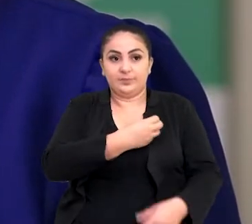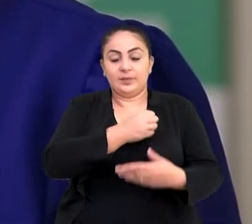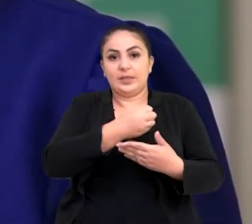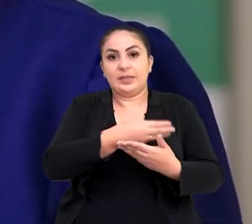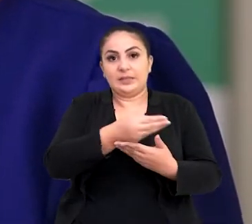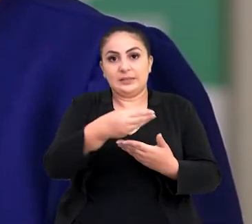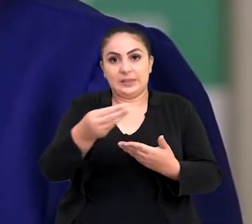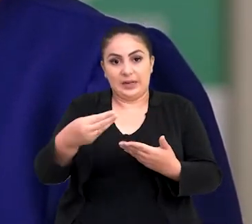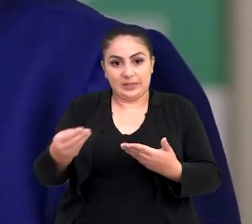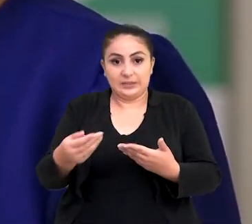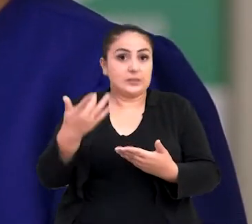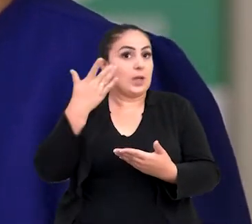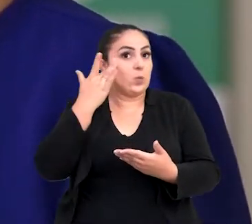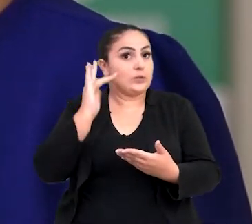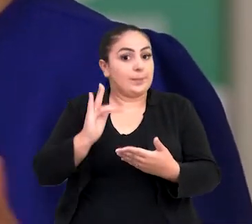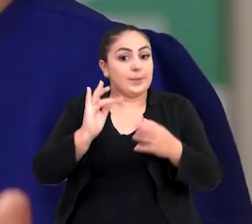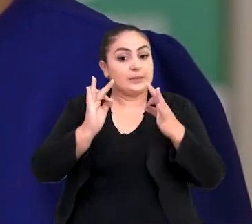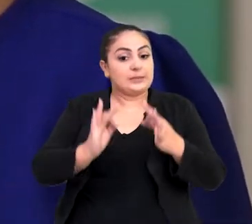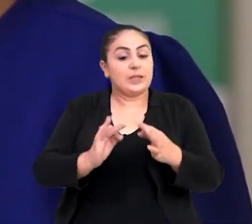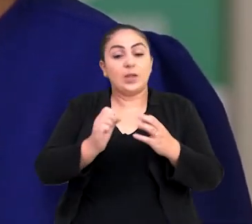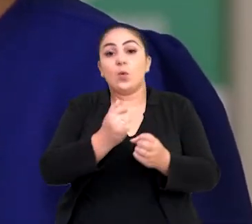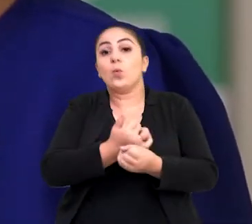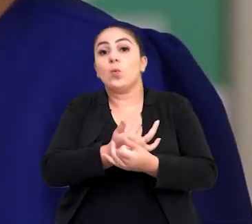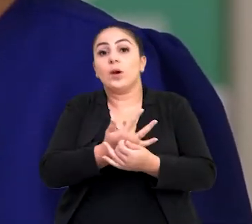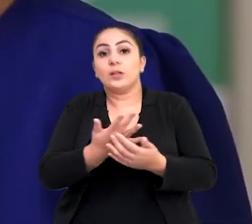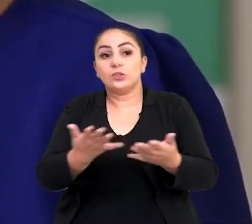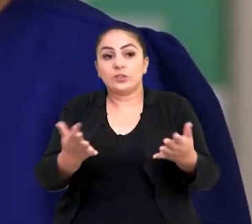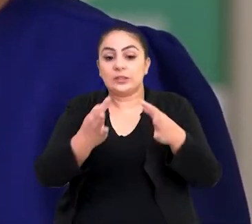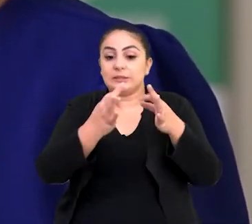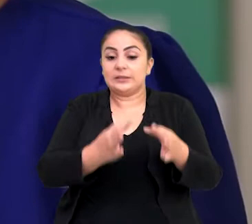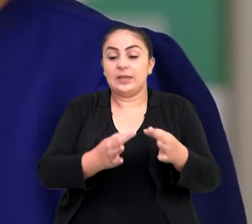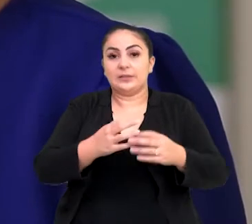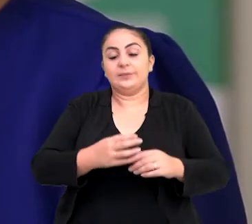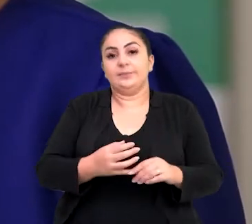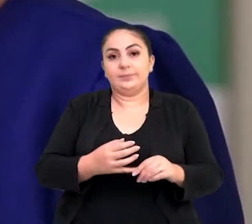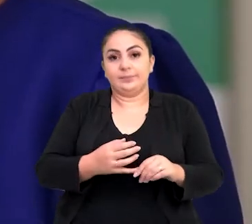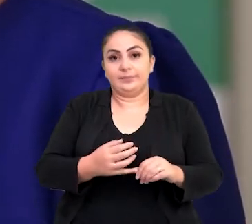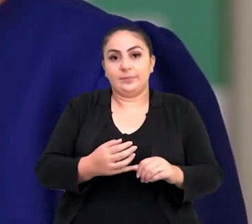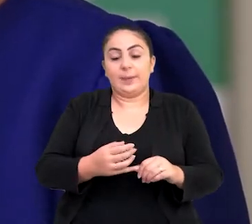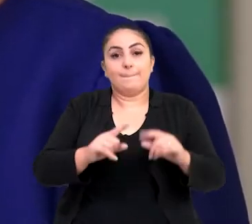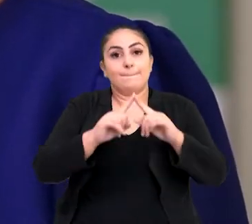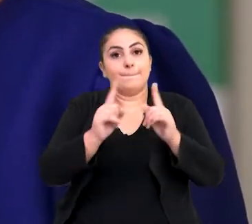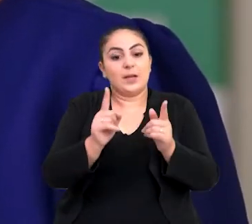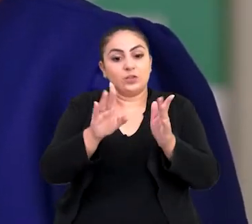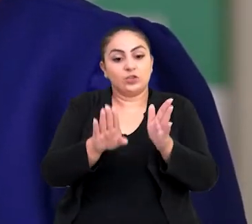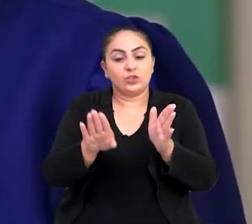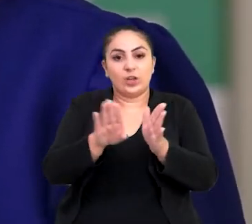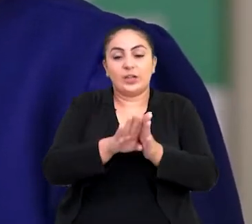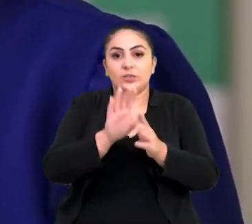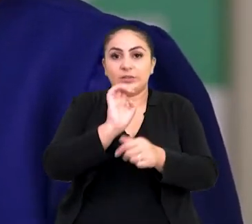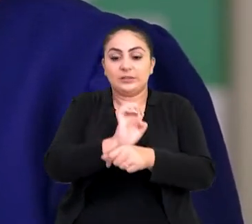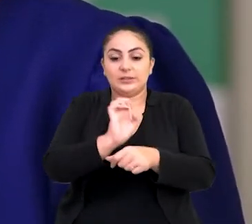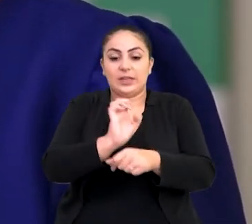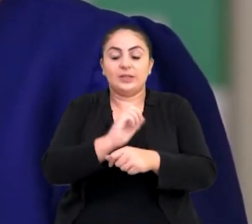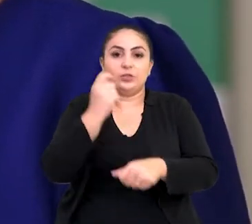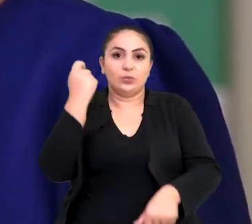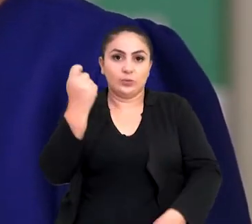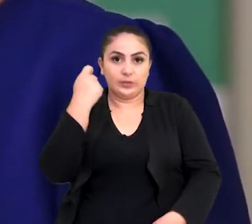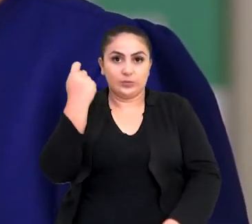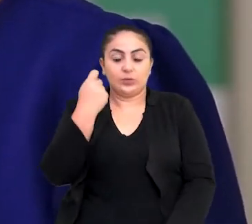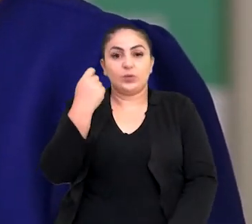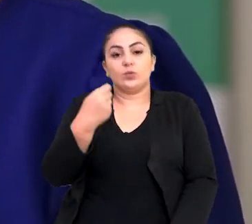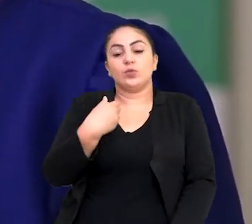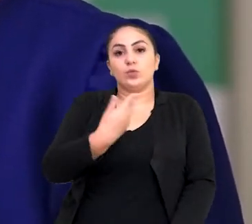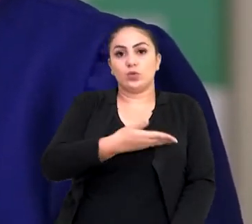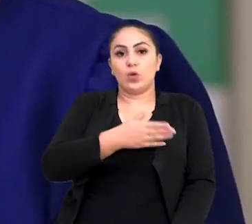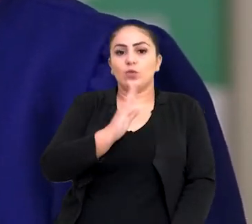seja distribuída, não sabemos ainda a quantidade exata, né? Mas chegando no estado do Rio Grande